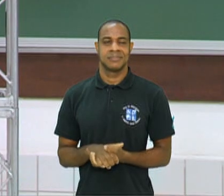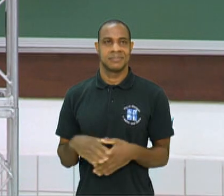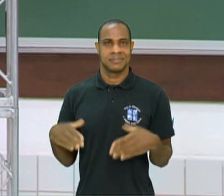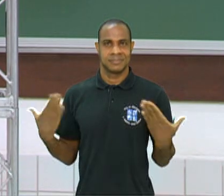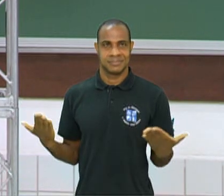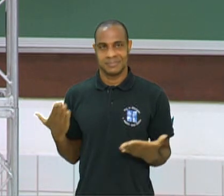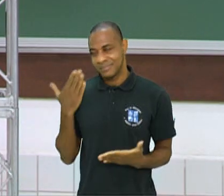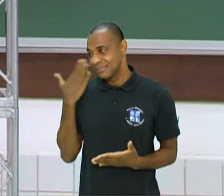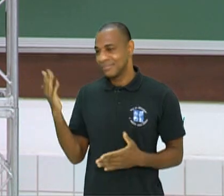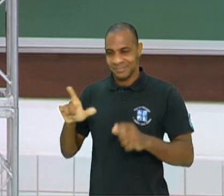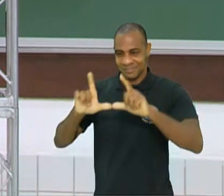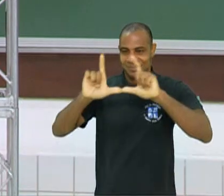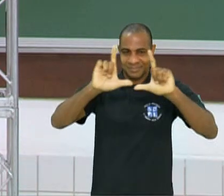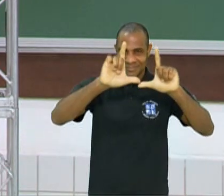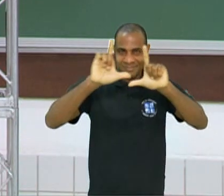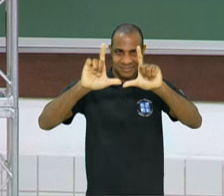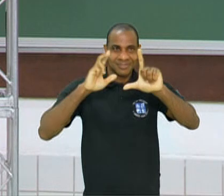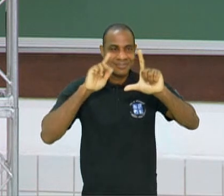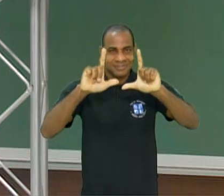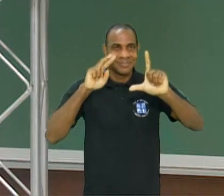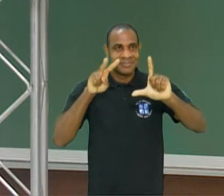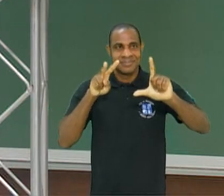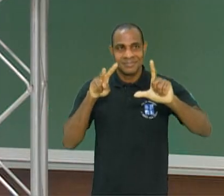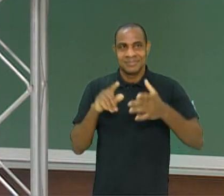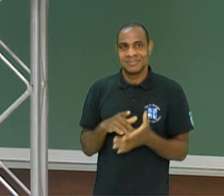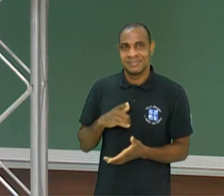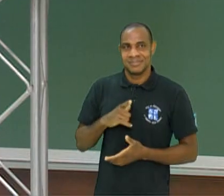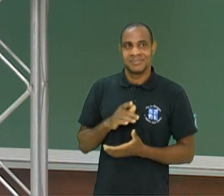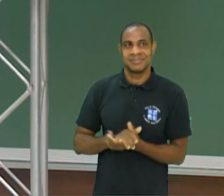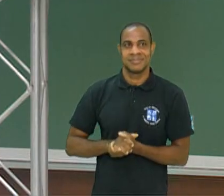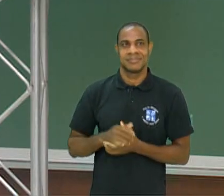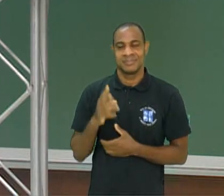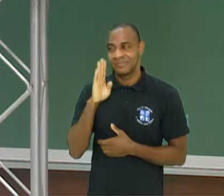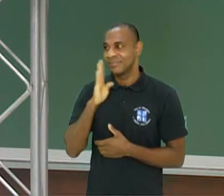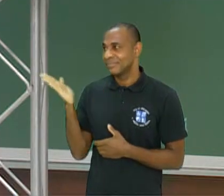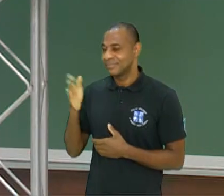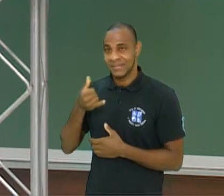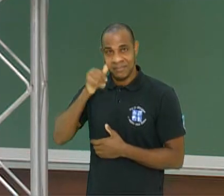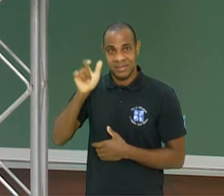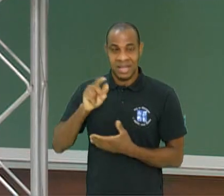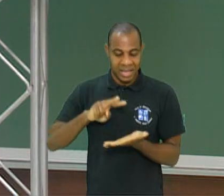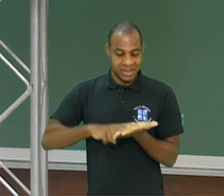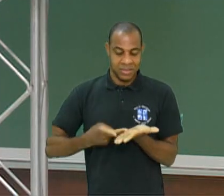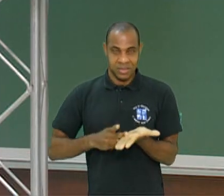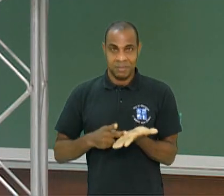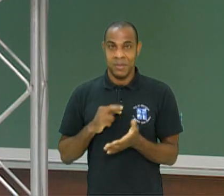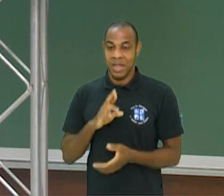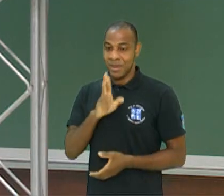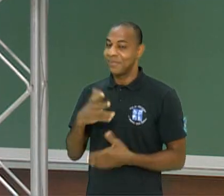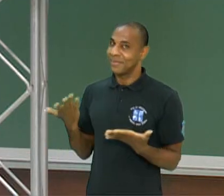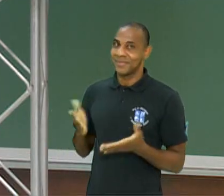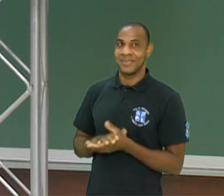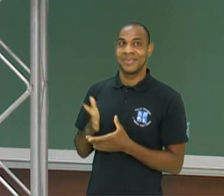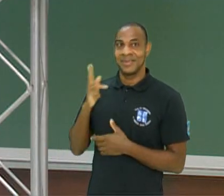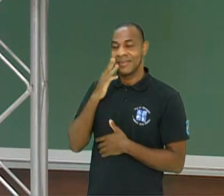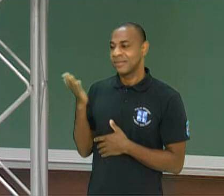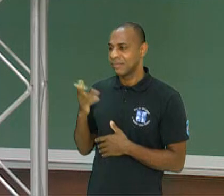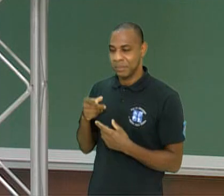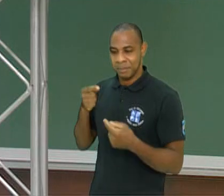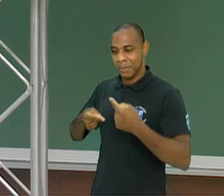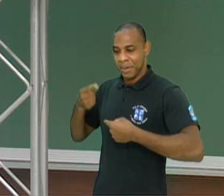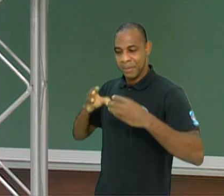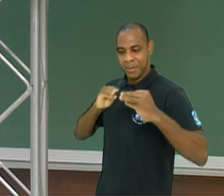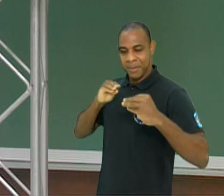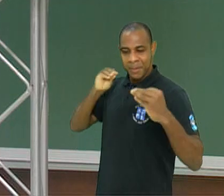De acordo com a nossa tirinha, eu tinha evitado a tradução para não dar tanta resposta, né? Nós temos os super-heróis e eles estavam questionando